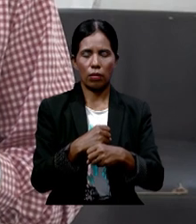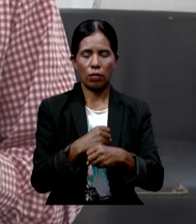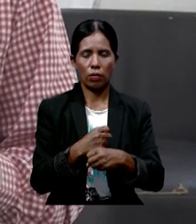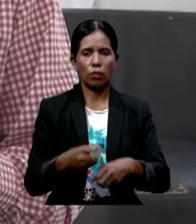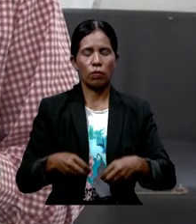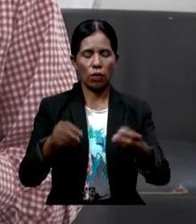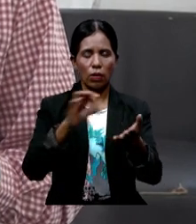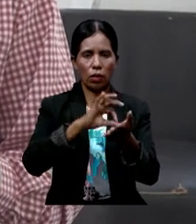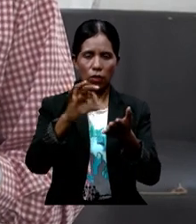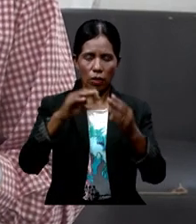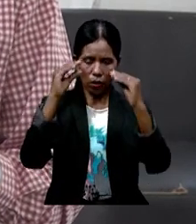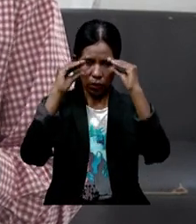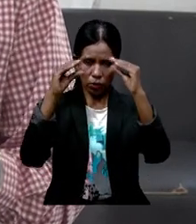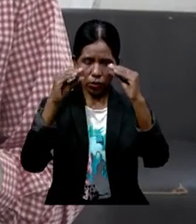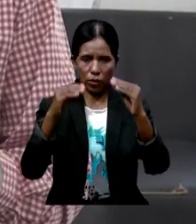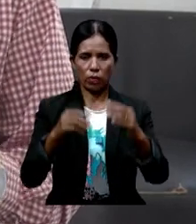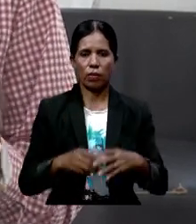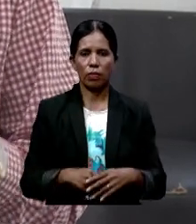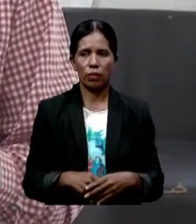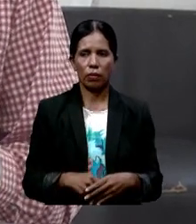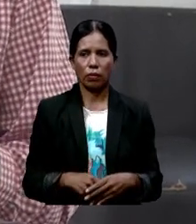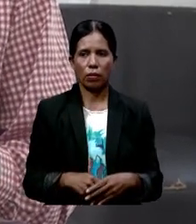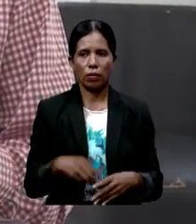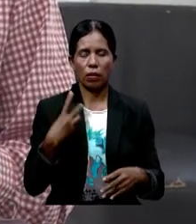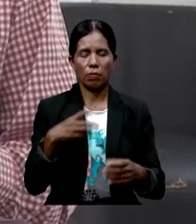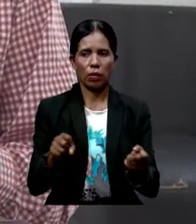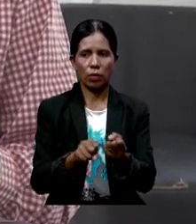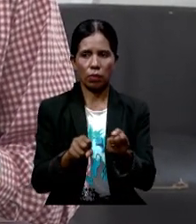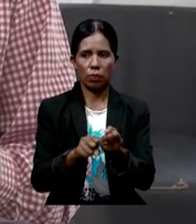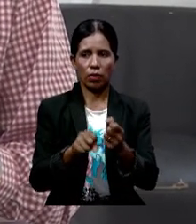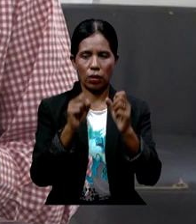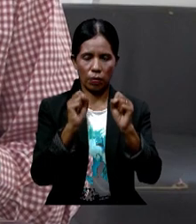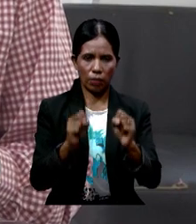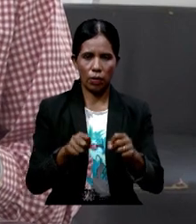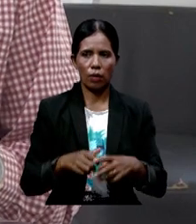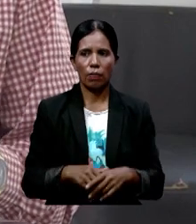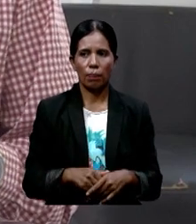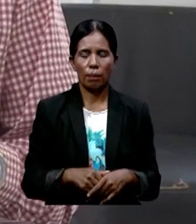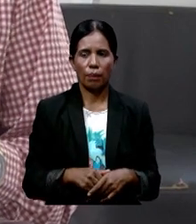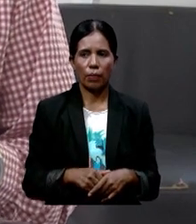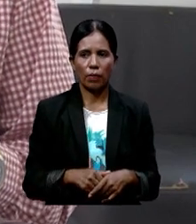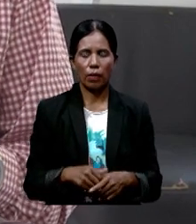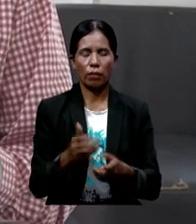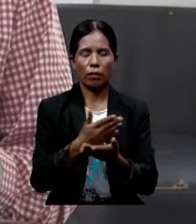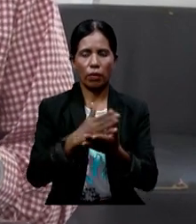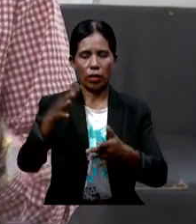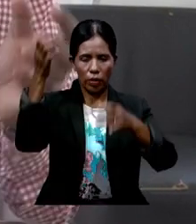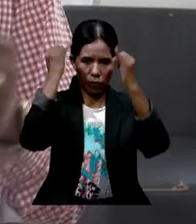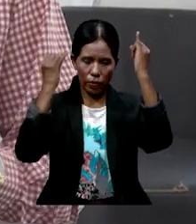capacitação ga bele fo am bele contribui para tu bele fahe informação